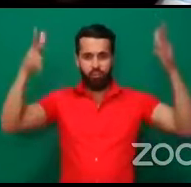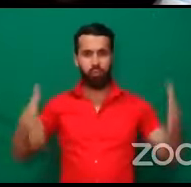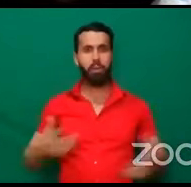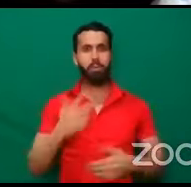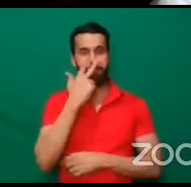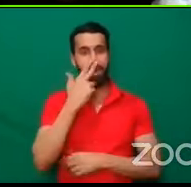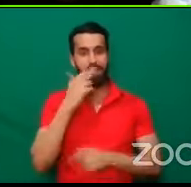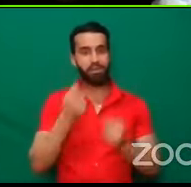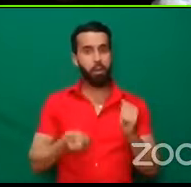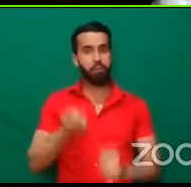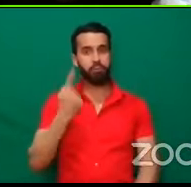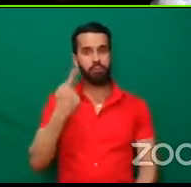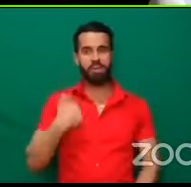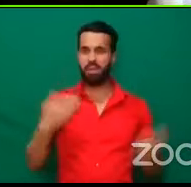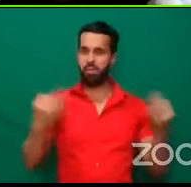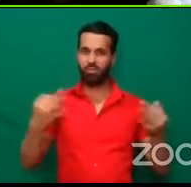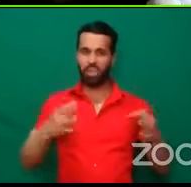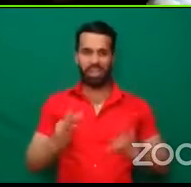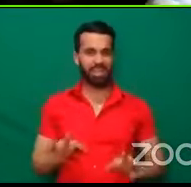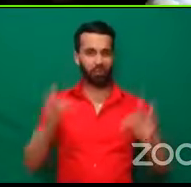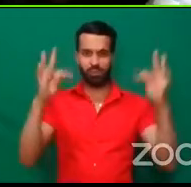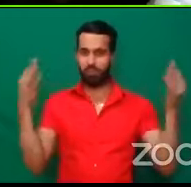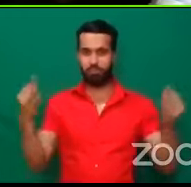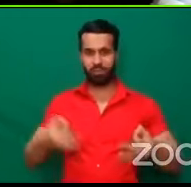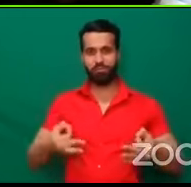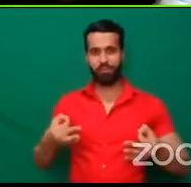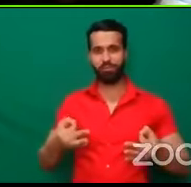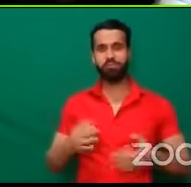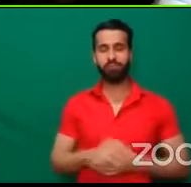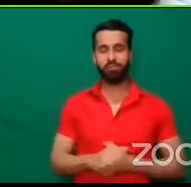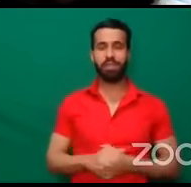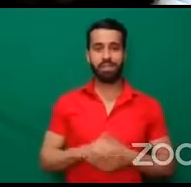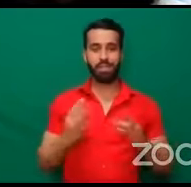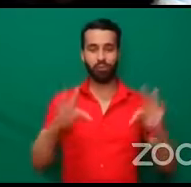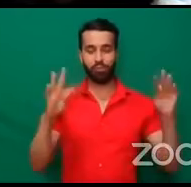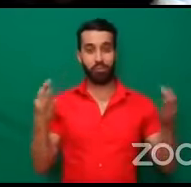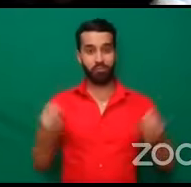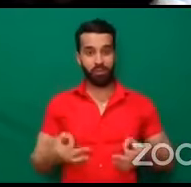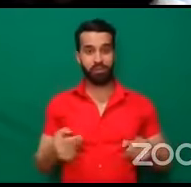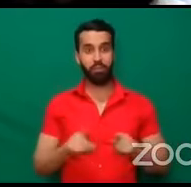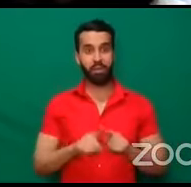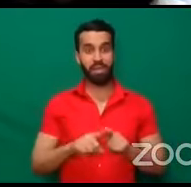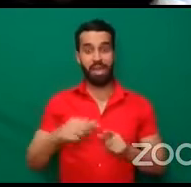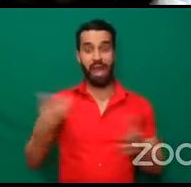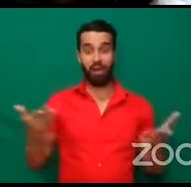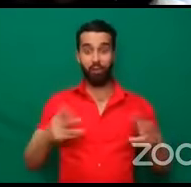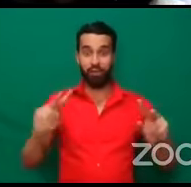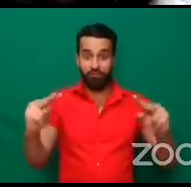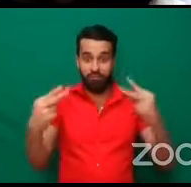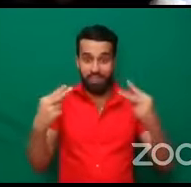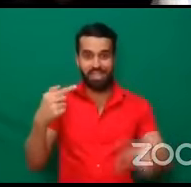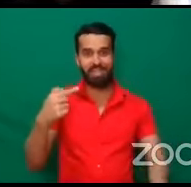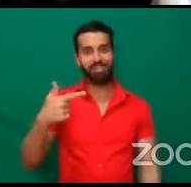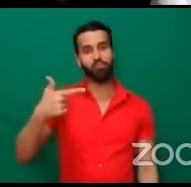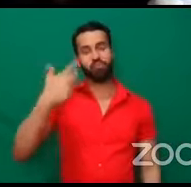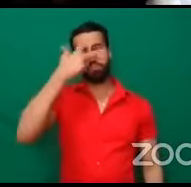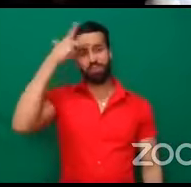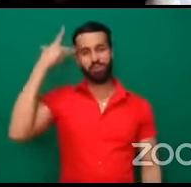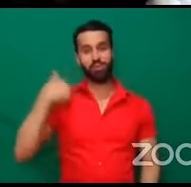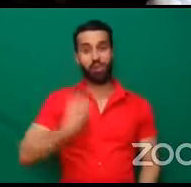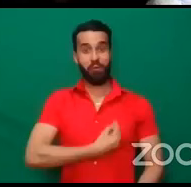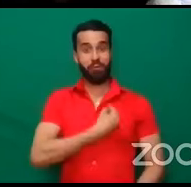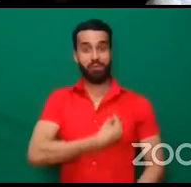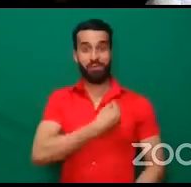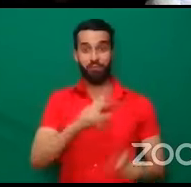valeu a pena. Alta tecnologia. Alta tecnologia. A gente está com 72 pessoas ao vivo. Se alguém quiser mandar